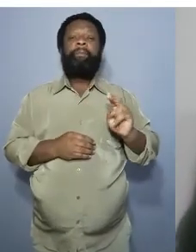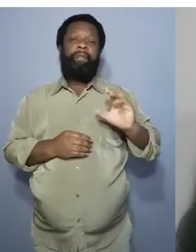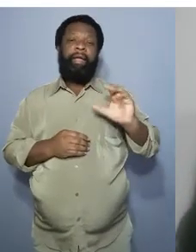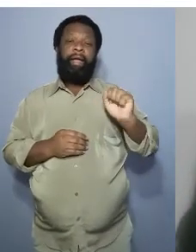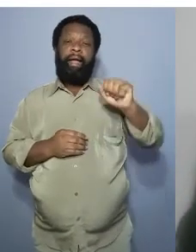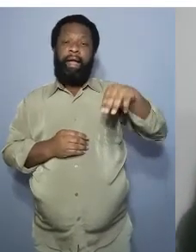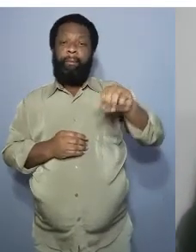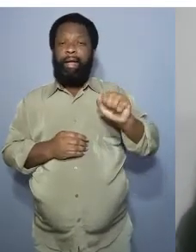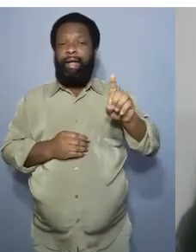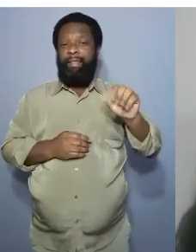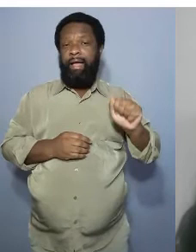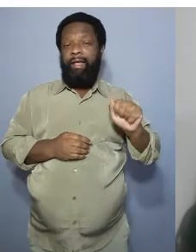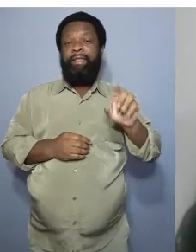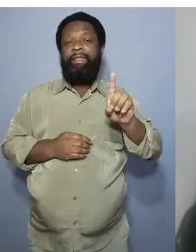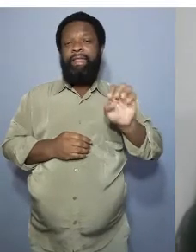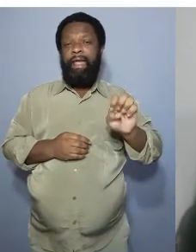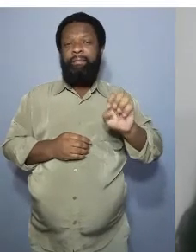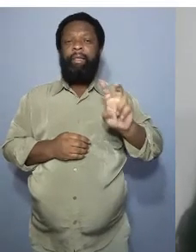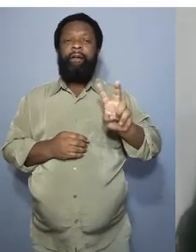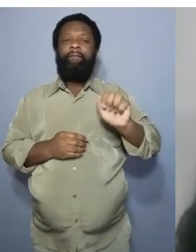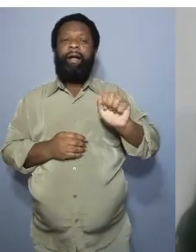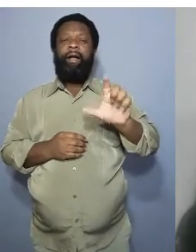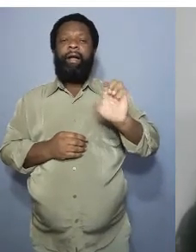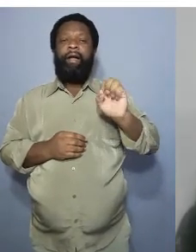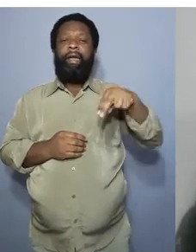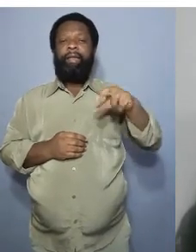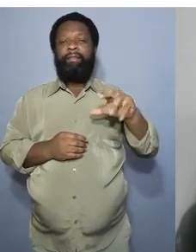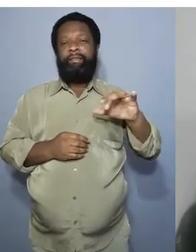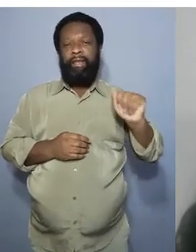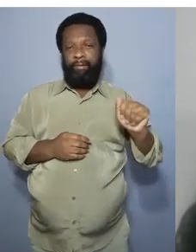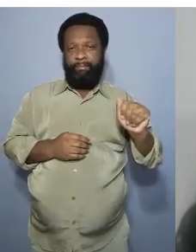de camada de valência.